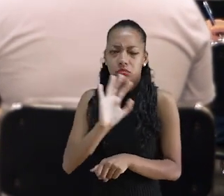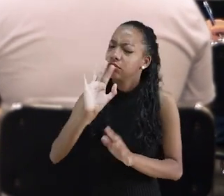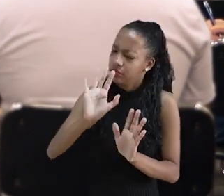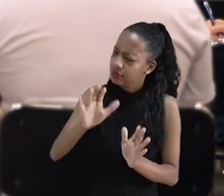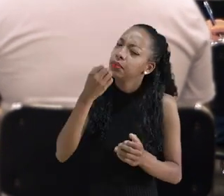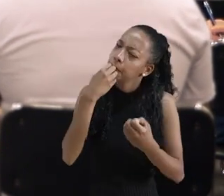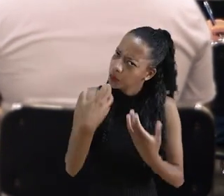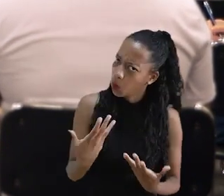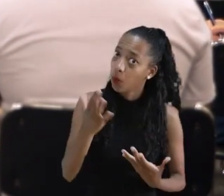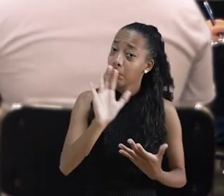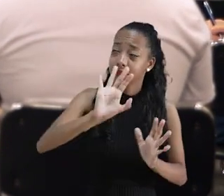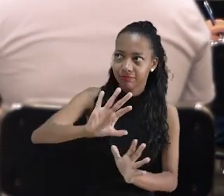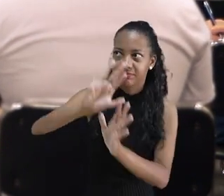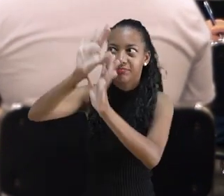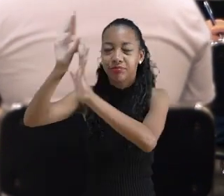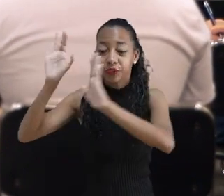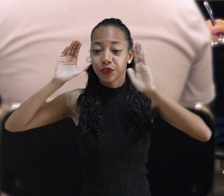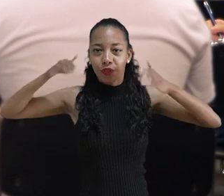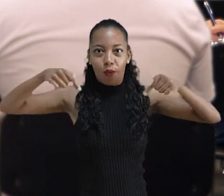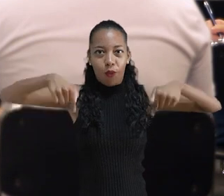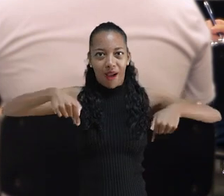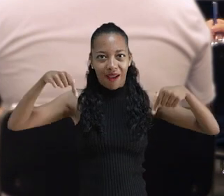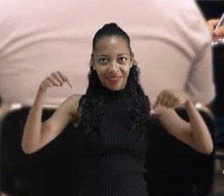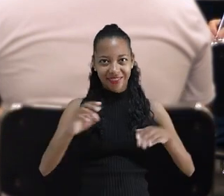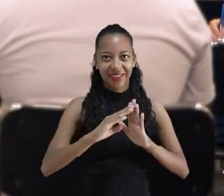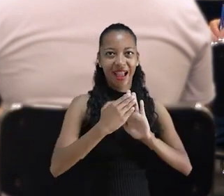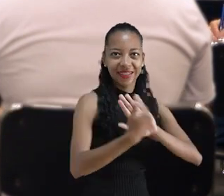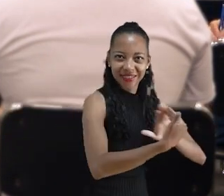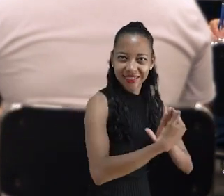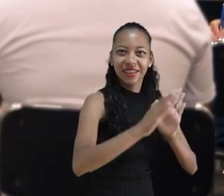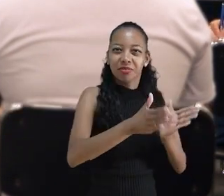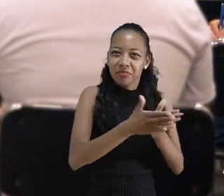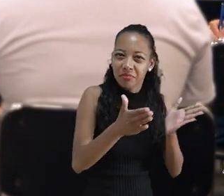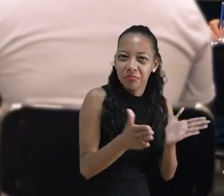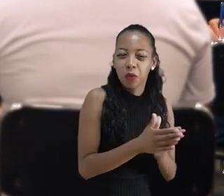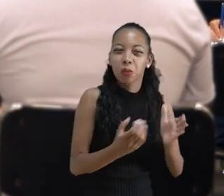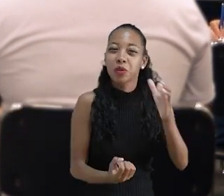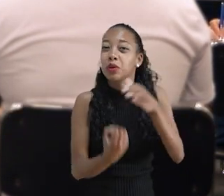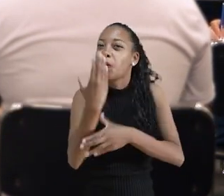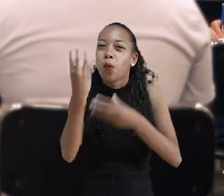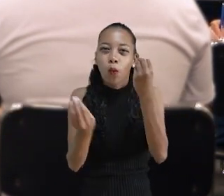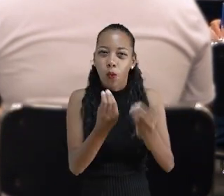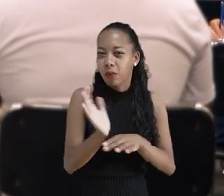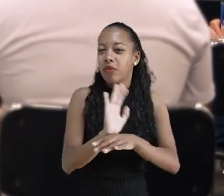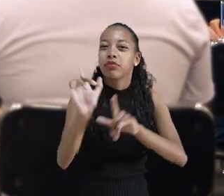mas assim o que a gente faz também É bom então as nossas referências